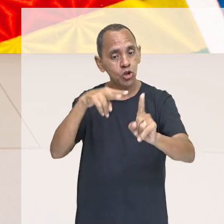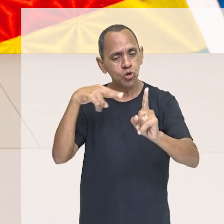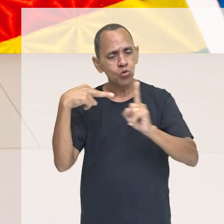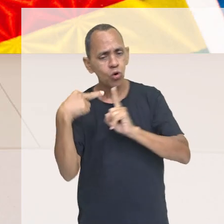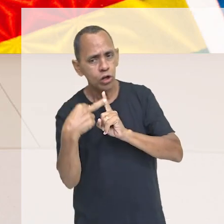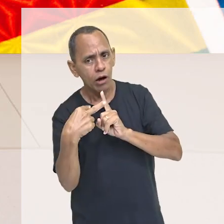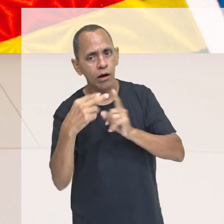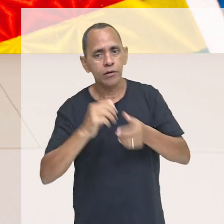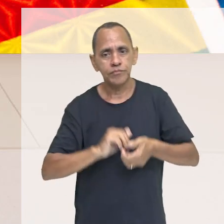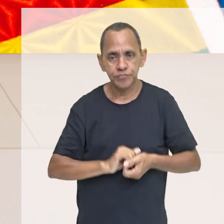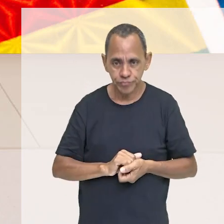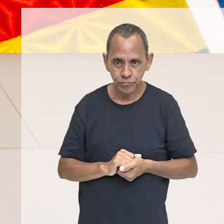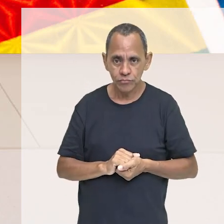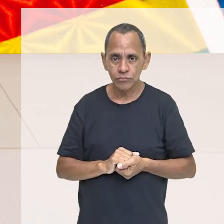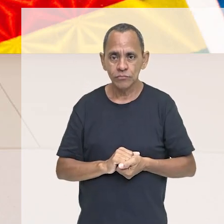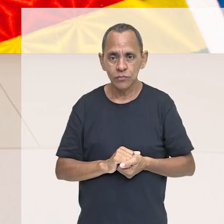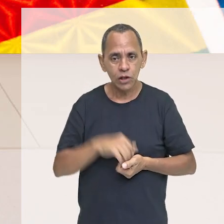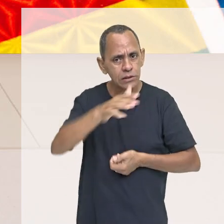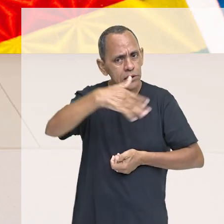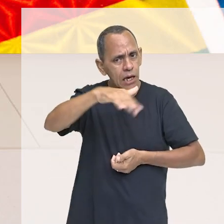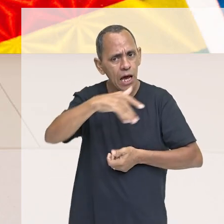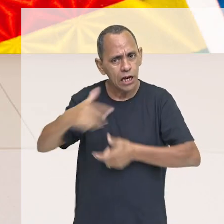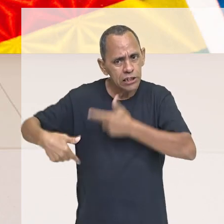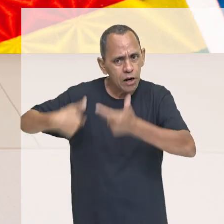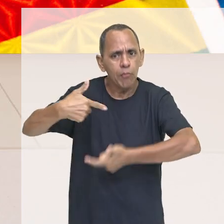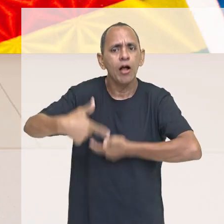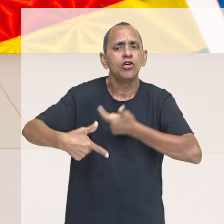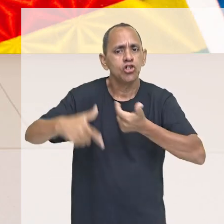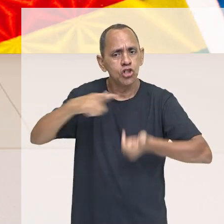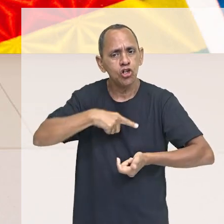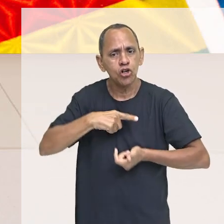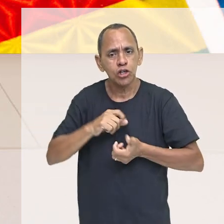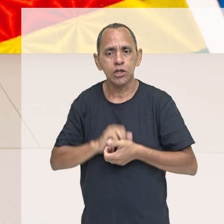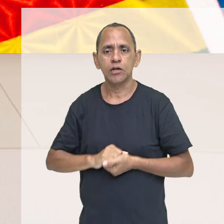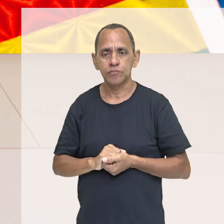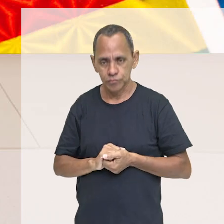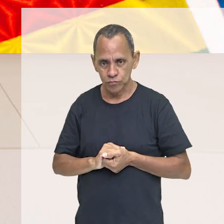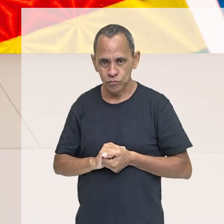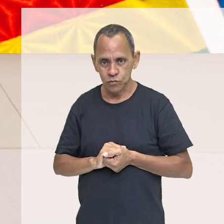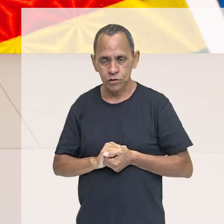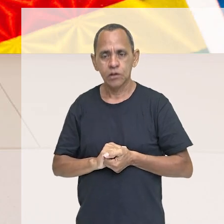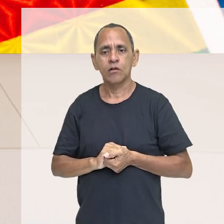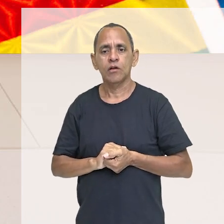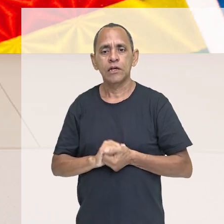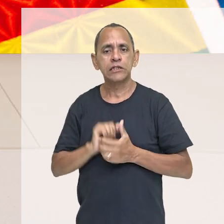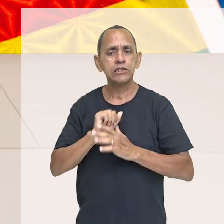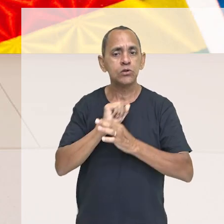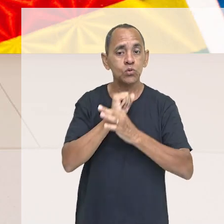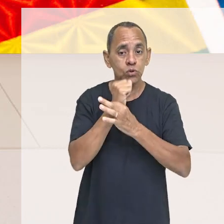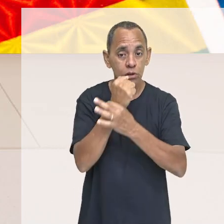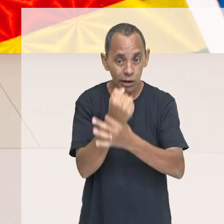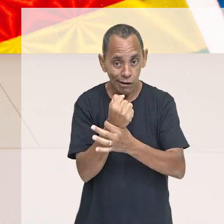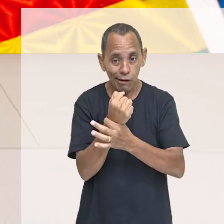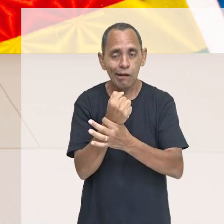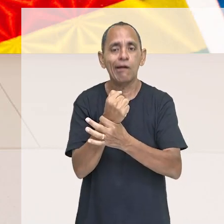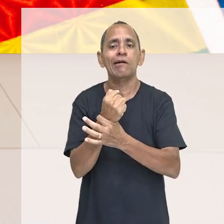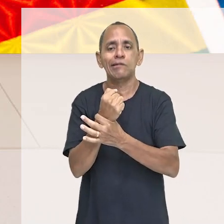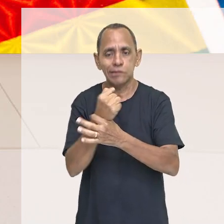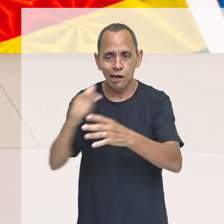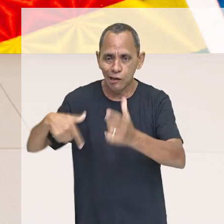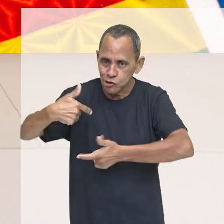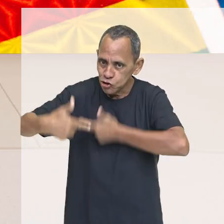trabalhistas, segundo esses autores, teriam fortalecido a noção de direito entre os